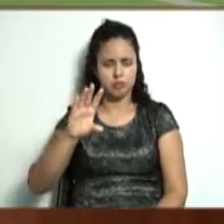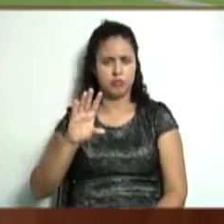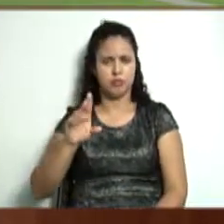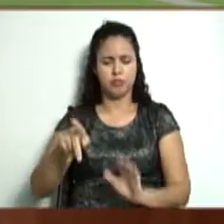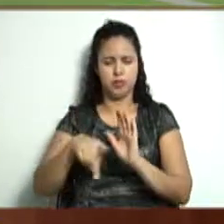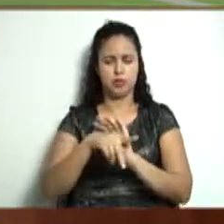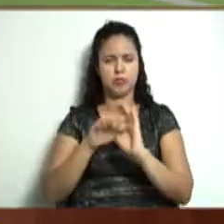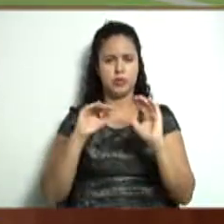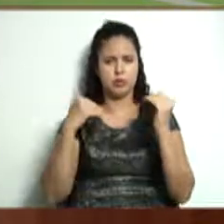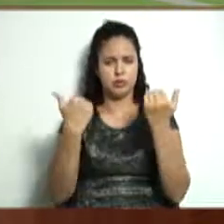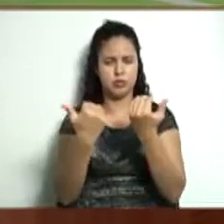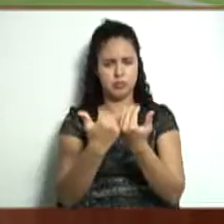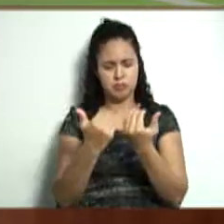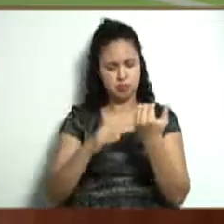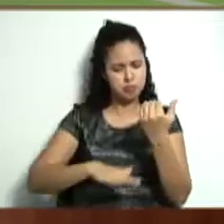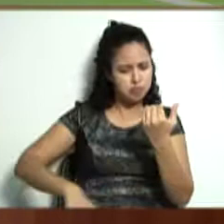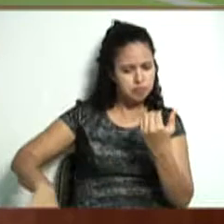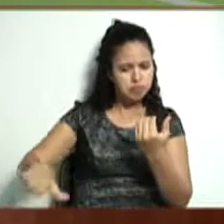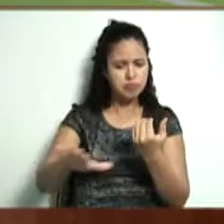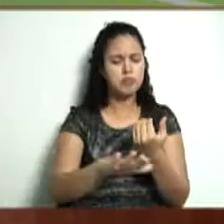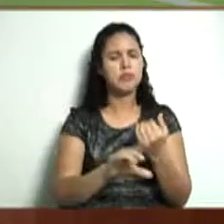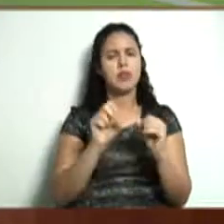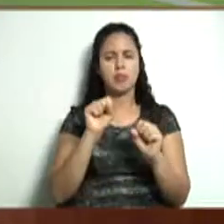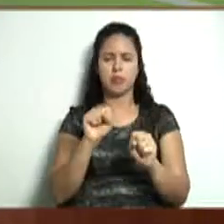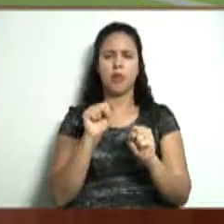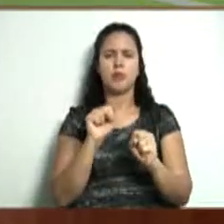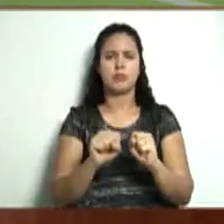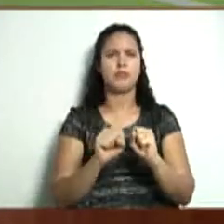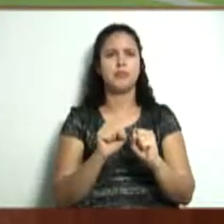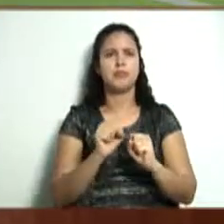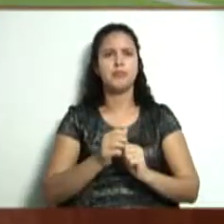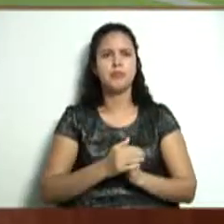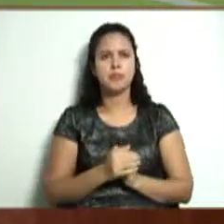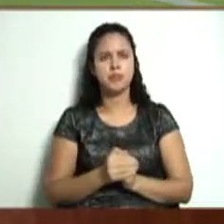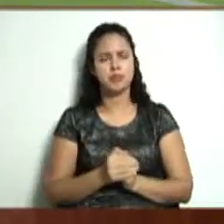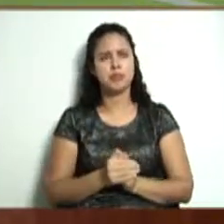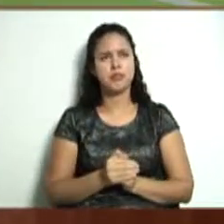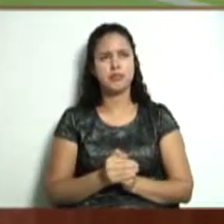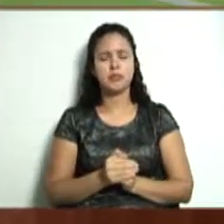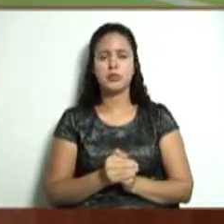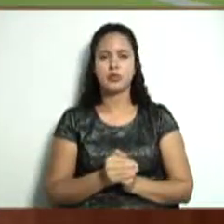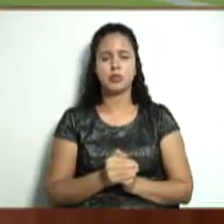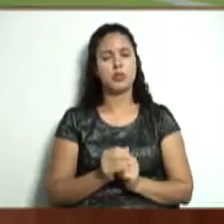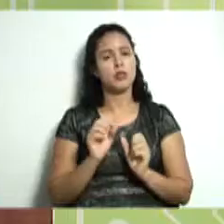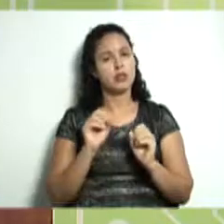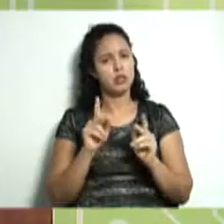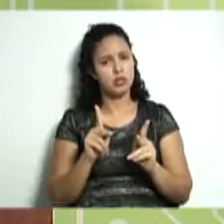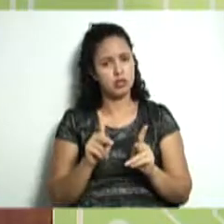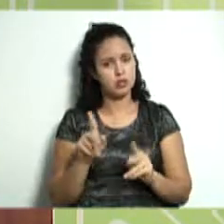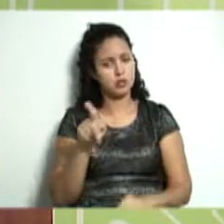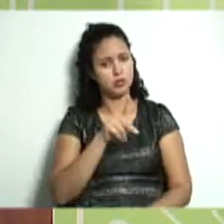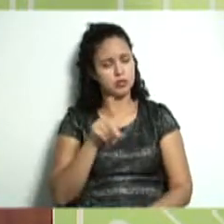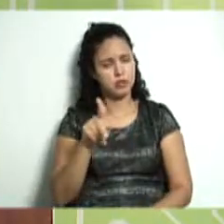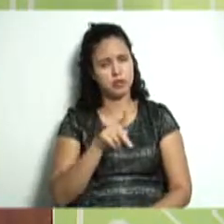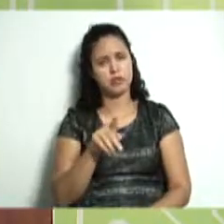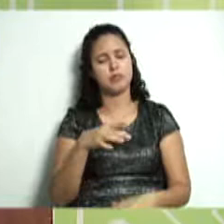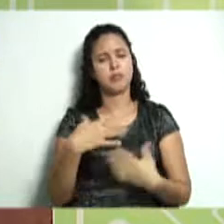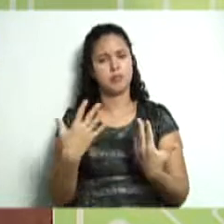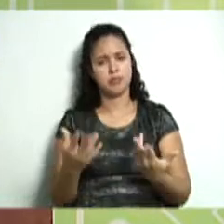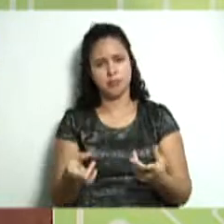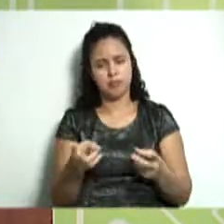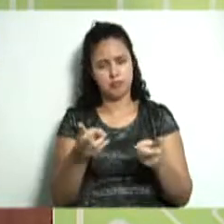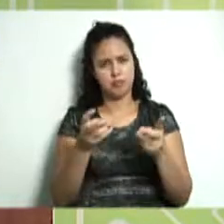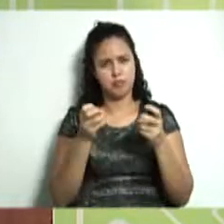comunidade, naquela área, naquela região em que ela está atuando. Muito bem, professora. Vejo, então,